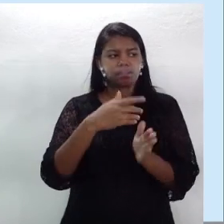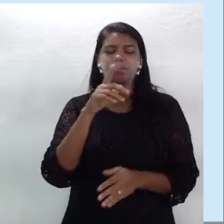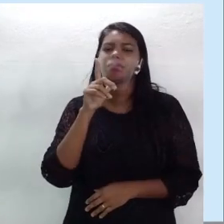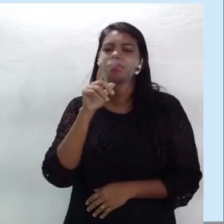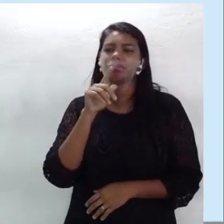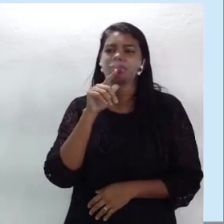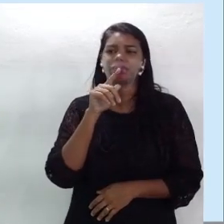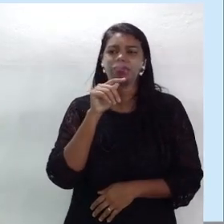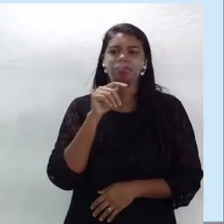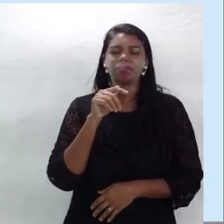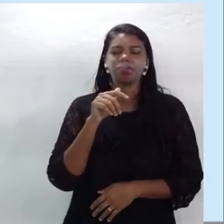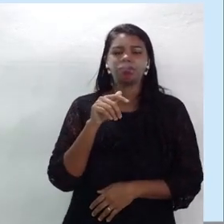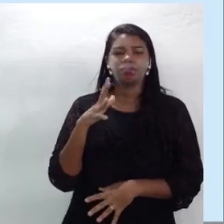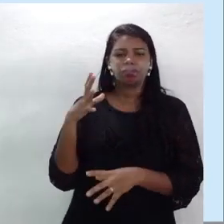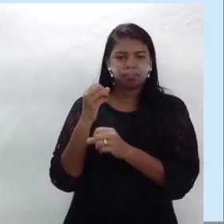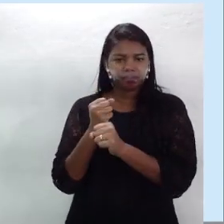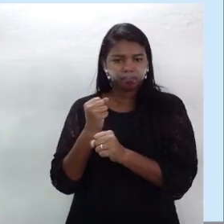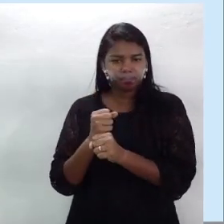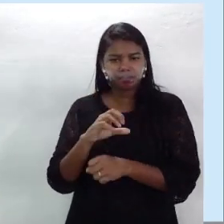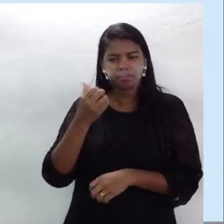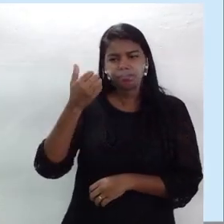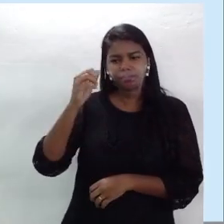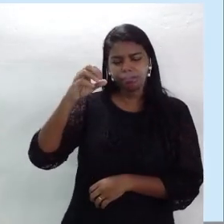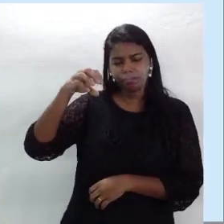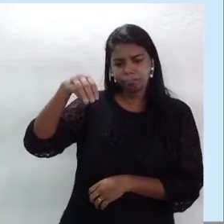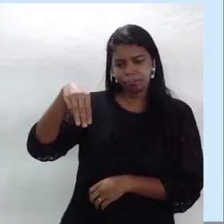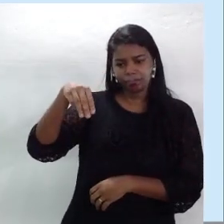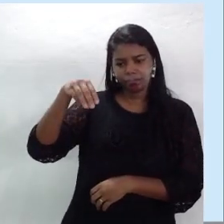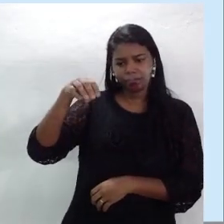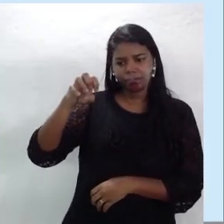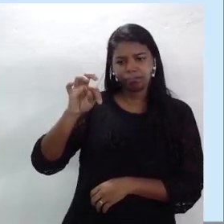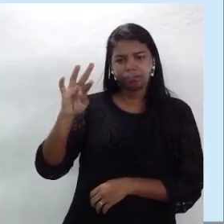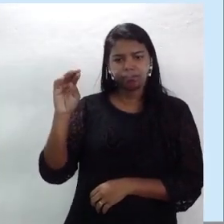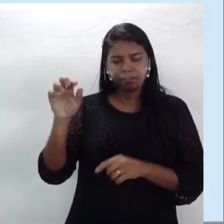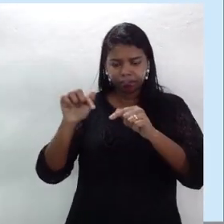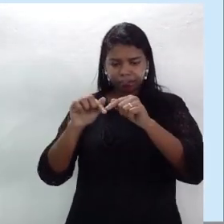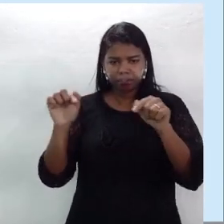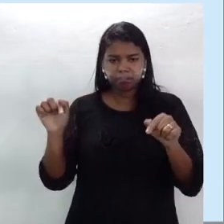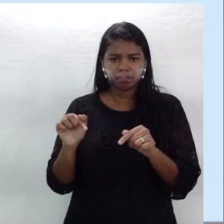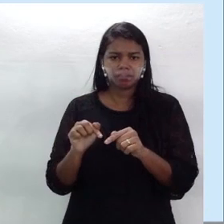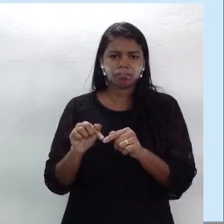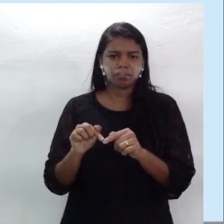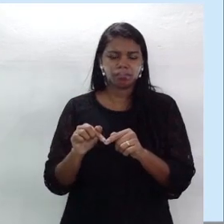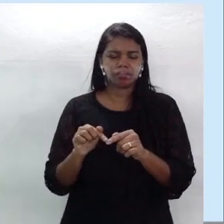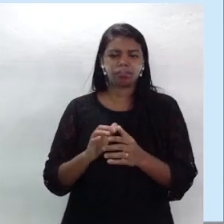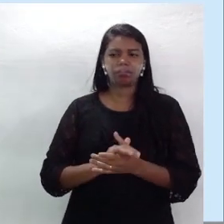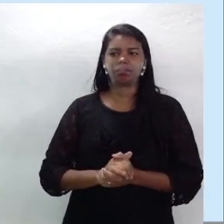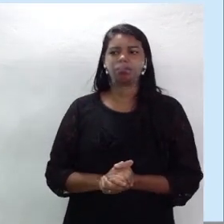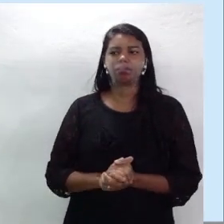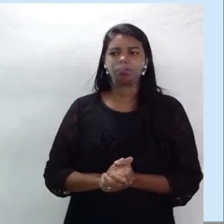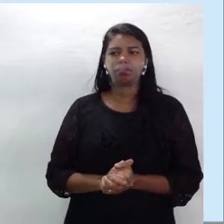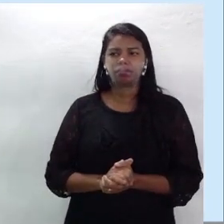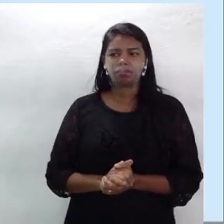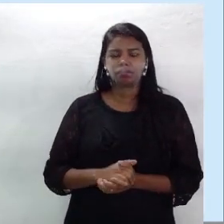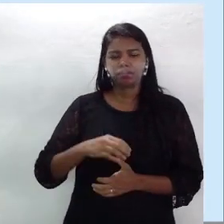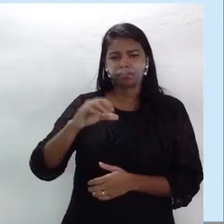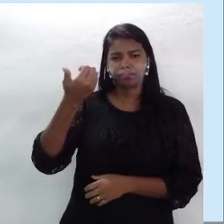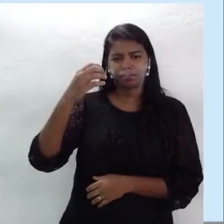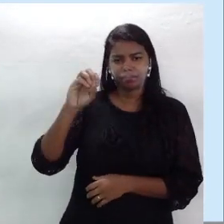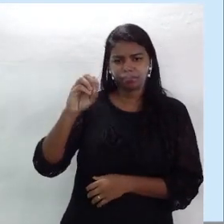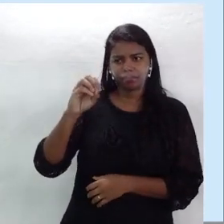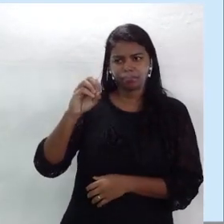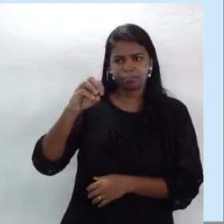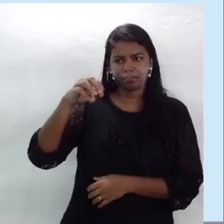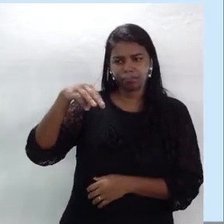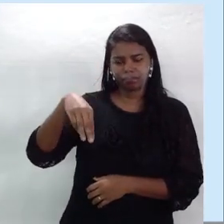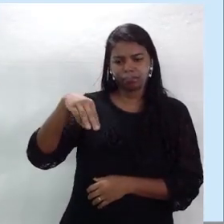valor que você consumiu 10 metros cúbicos. Então, ou seja, 10 metros